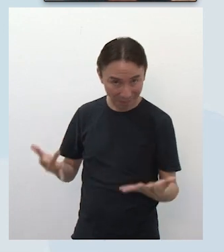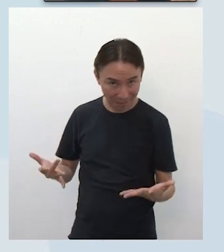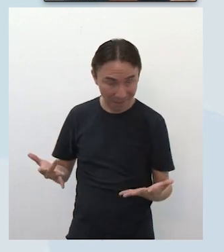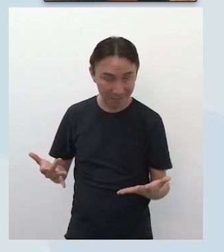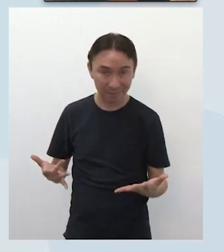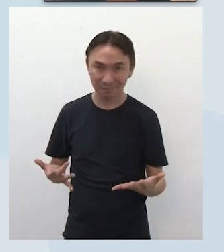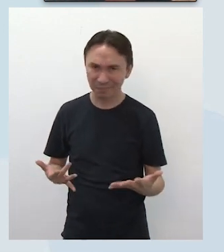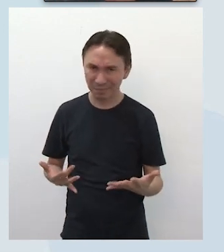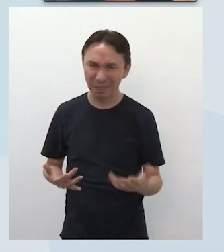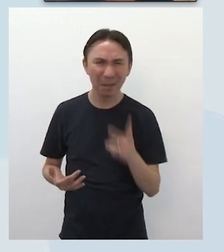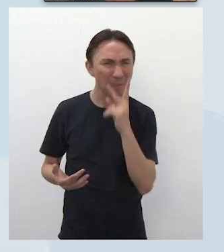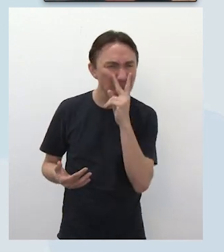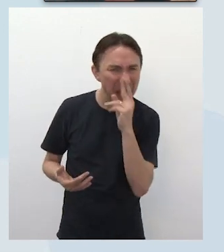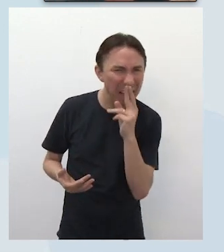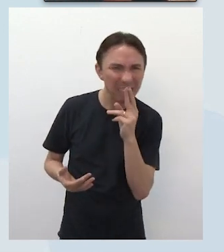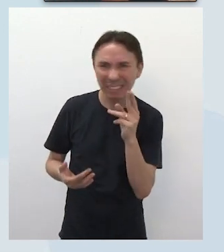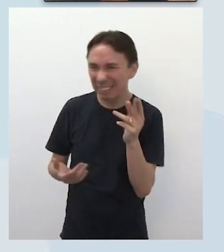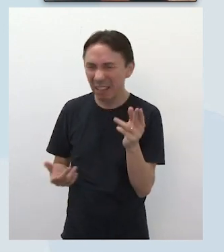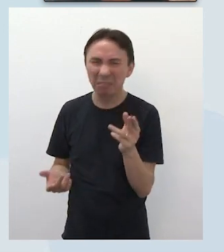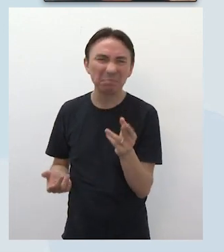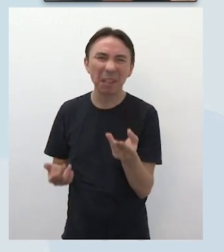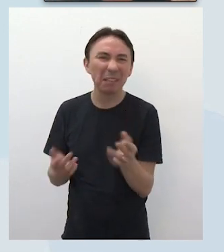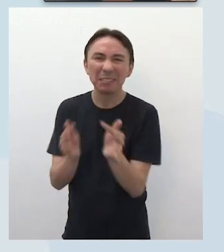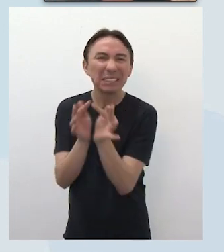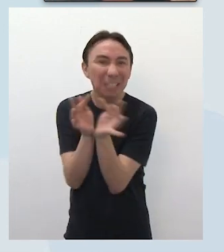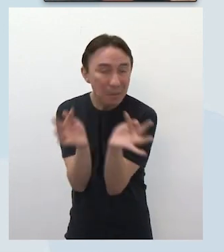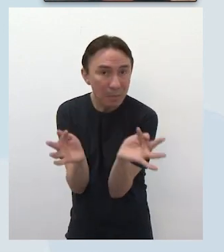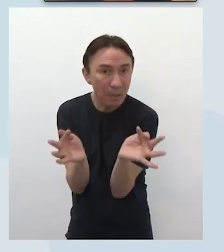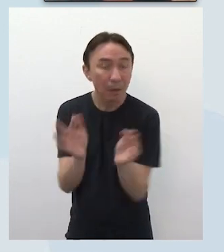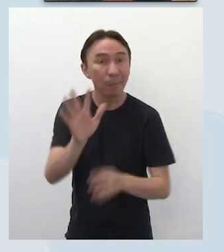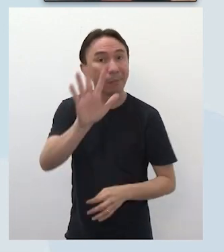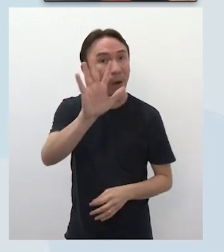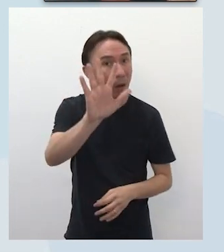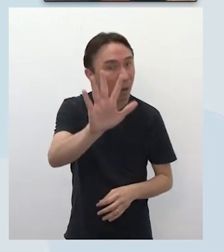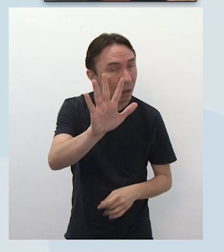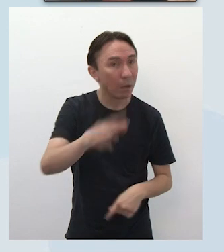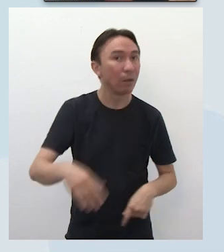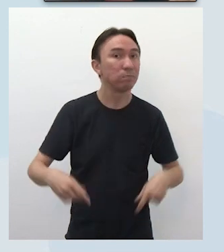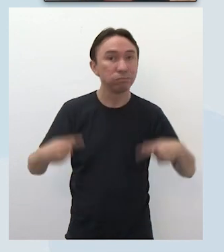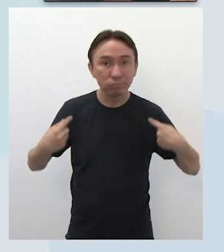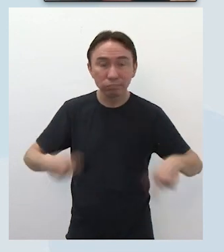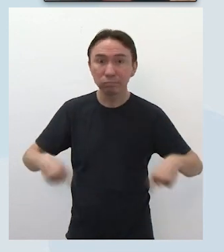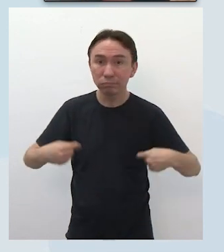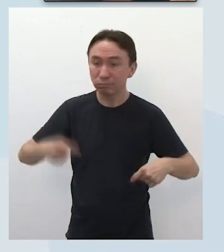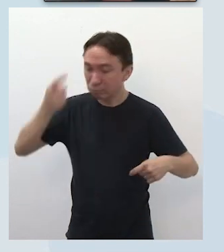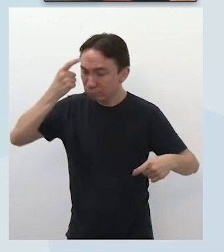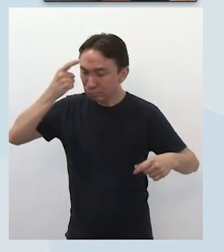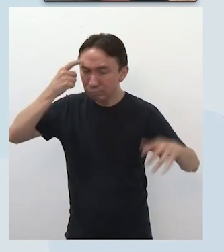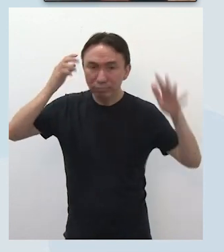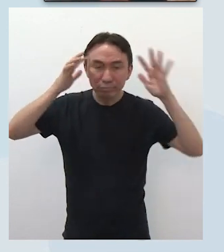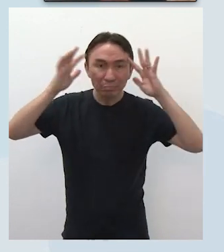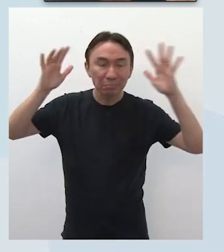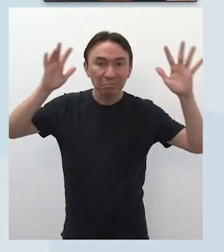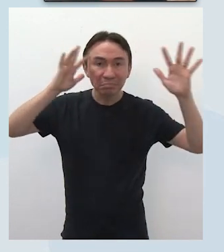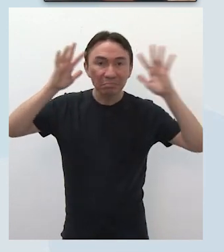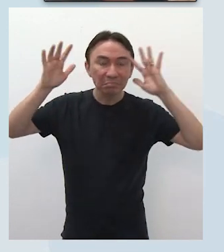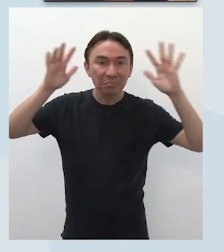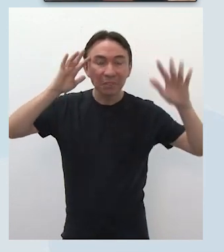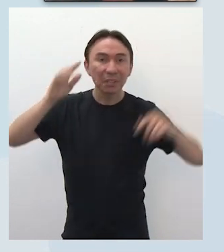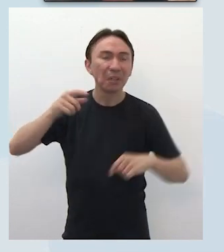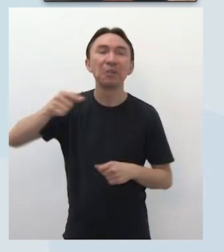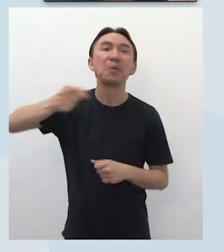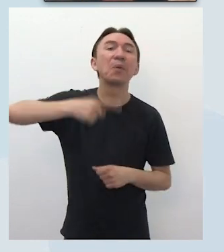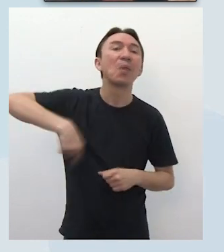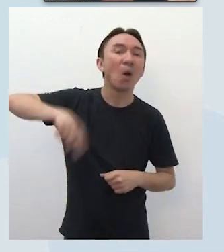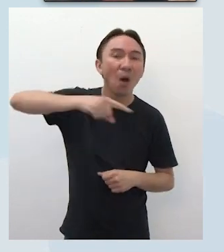assim, parece uma coisa muito simples, mas nós temos que pensar que nós temos uma cultura, né? A